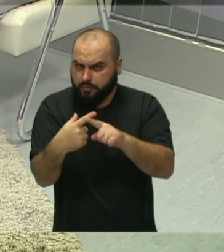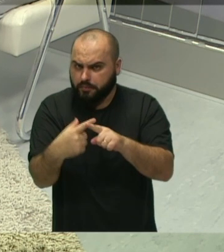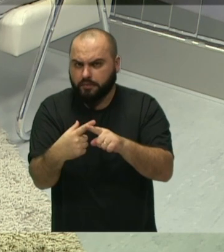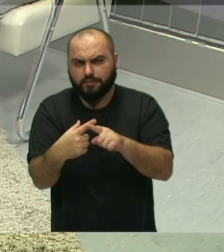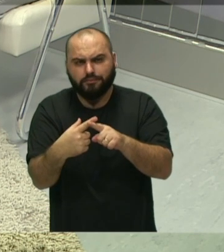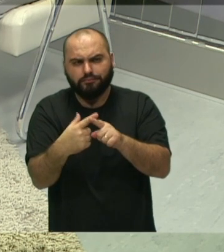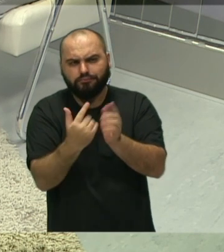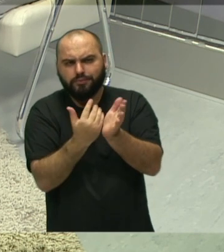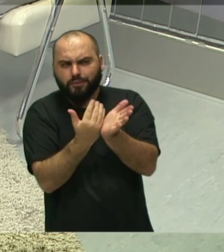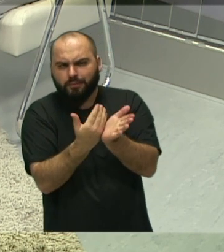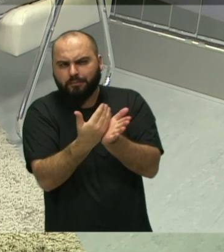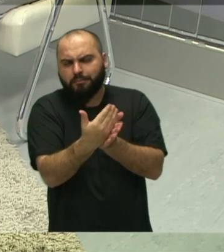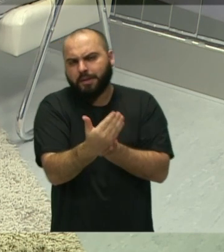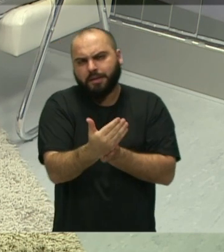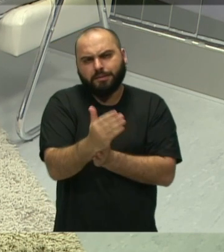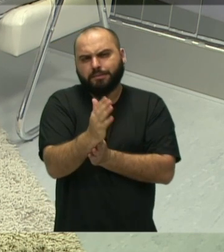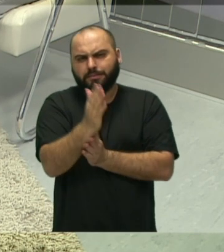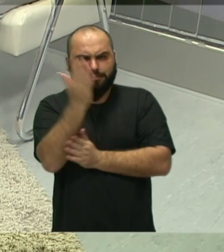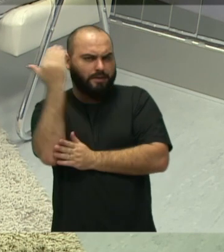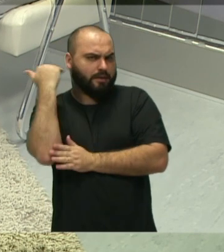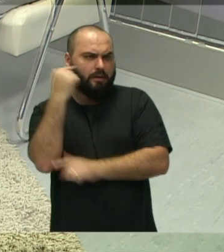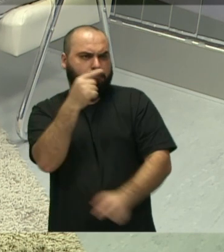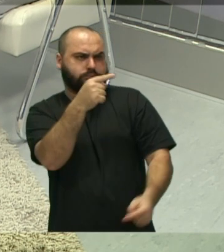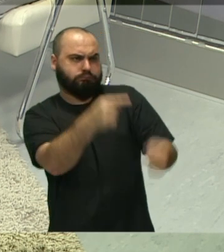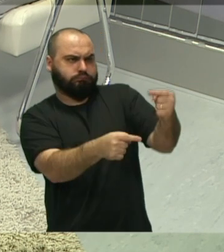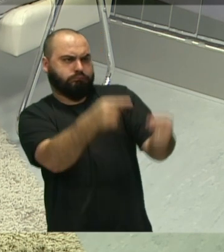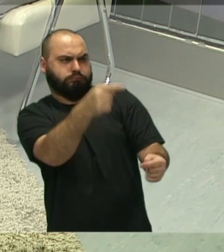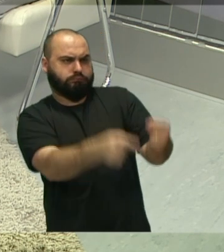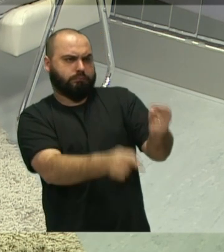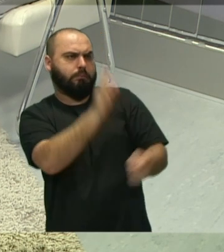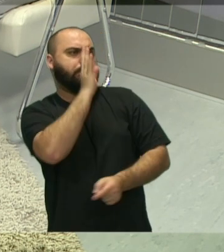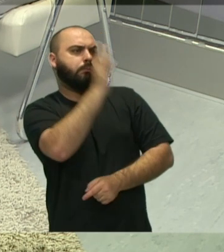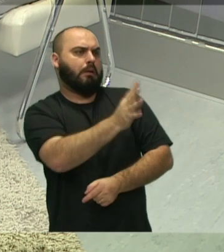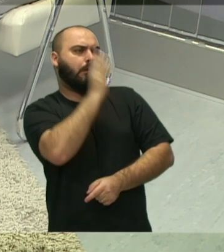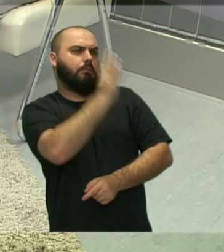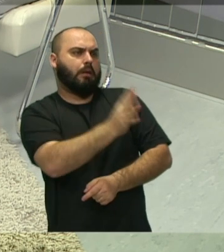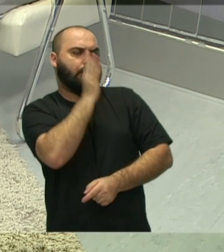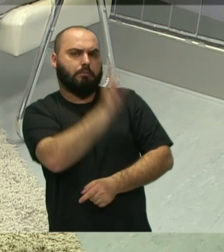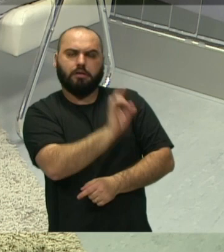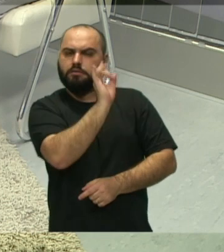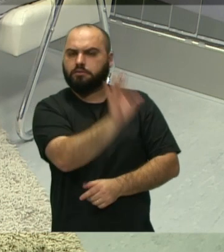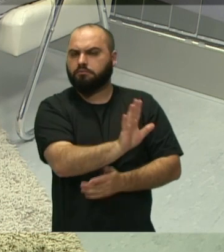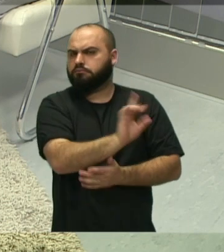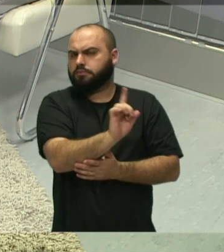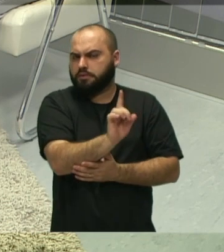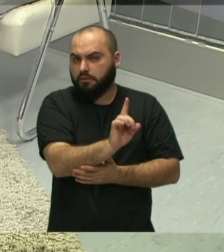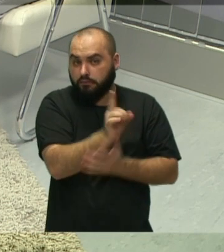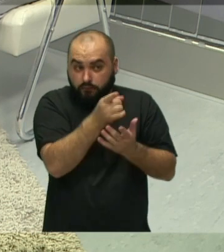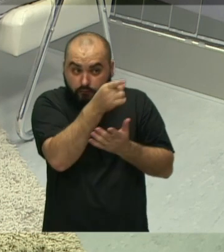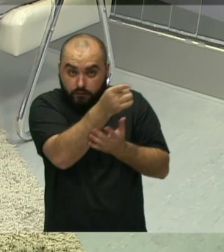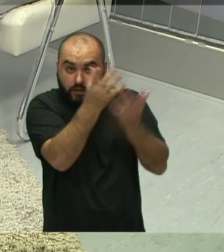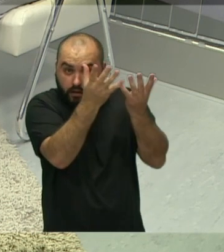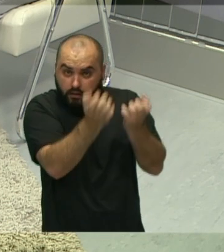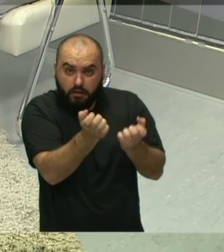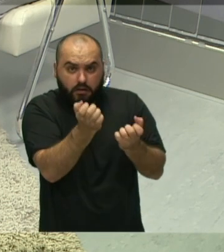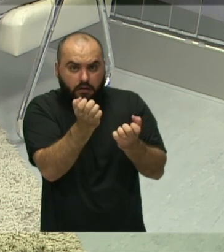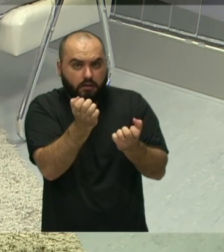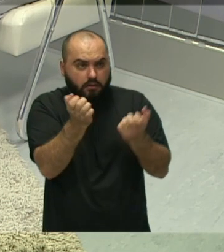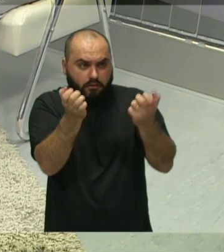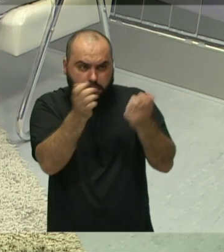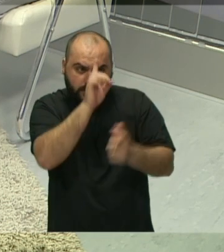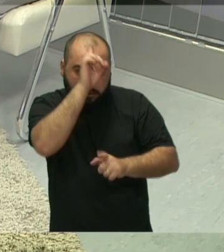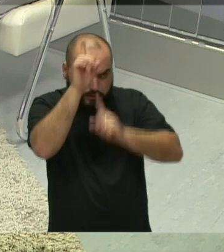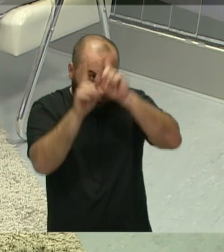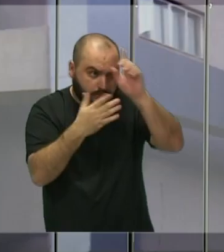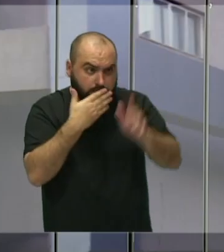princípio, não pretende fazer uma oposição só por oposição, o senhor quer fazer algo mais construtivo também, é isso?